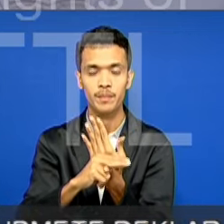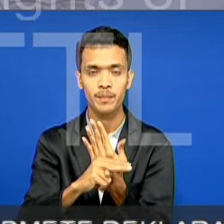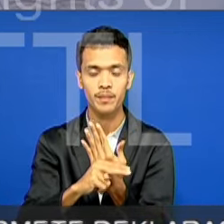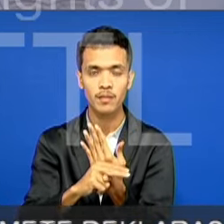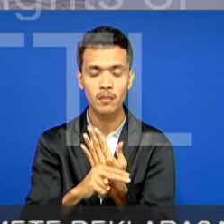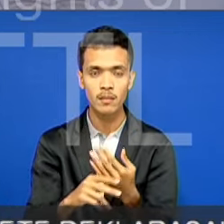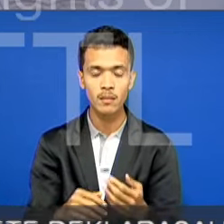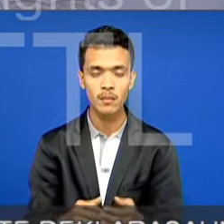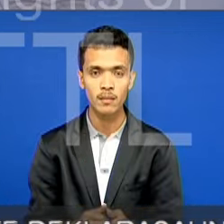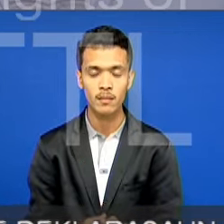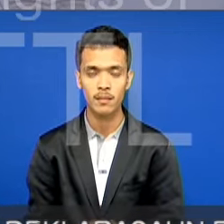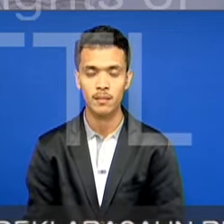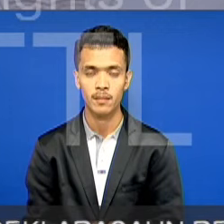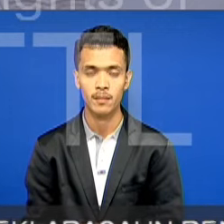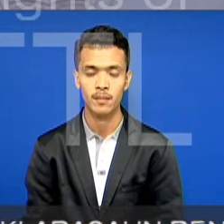mas